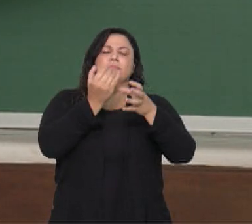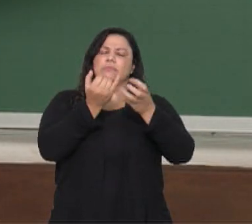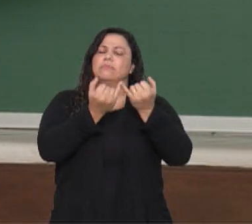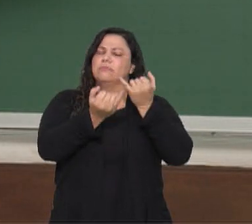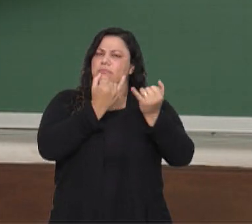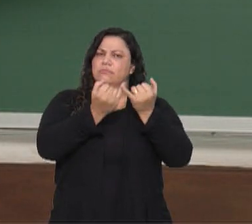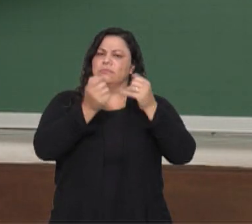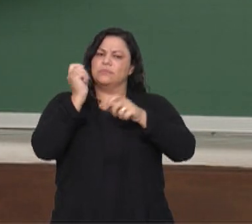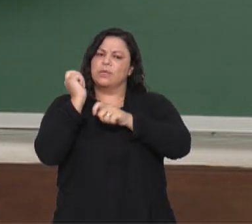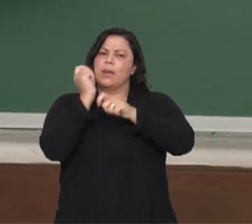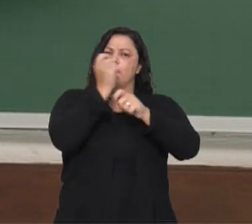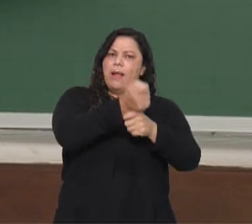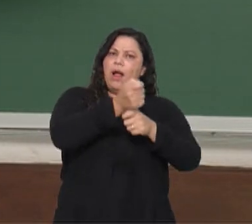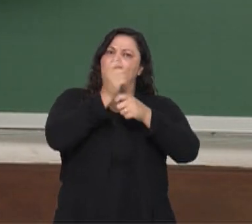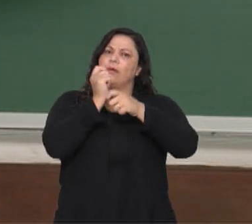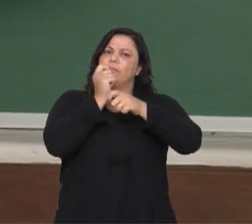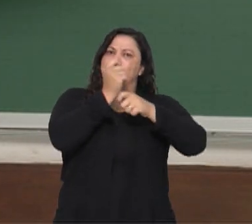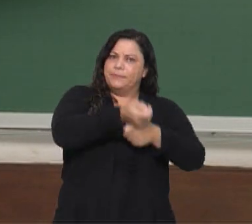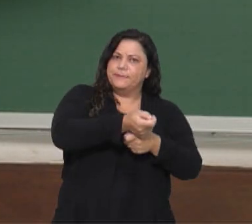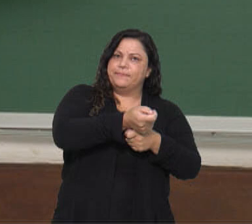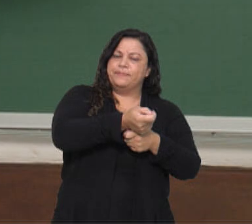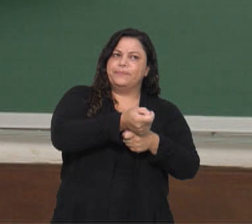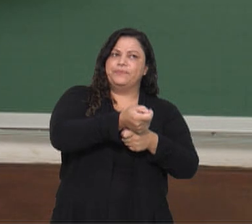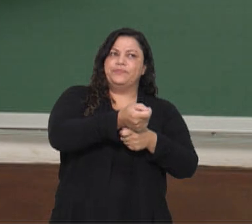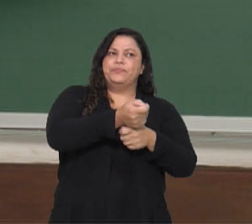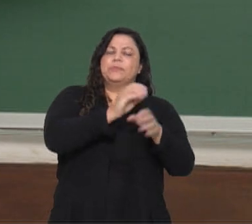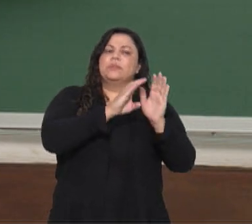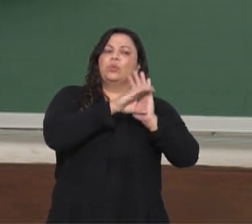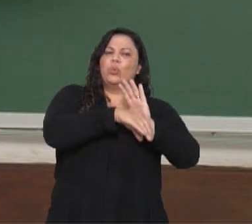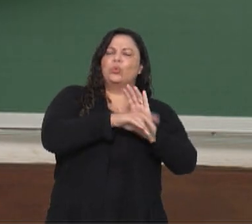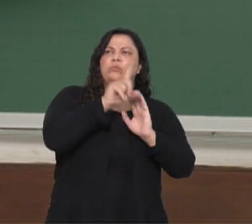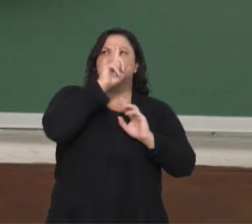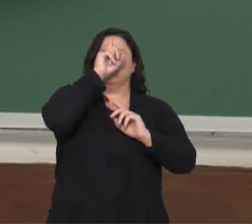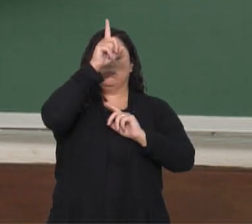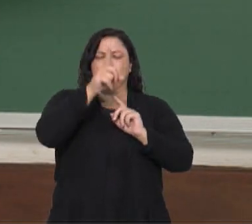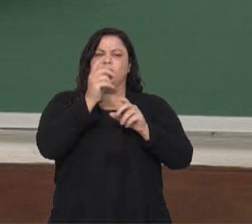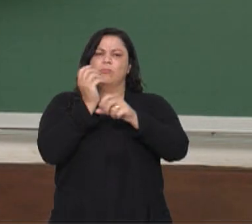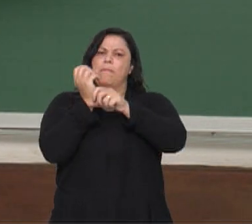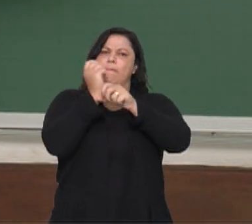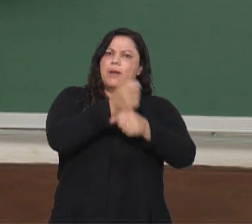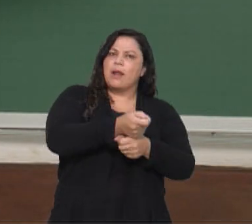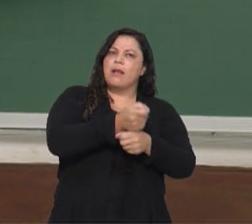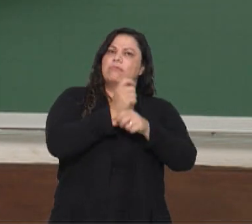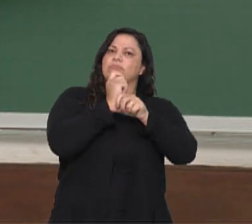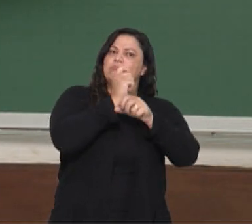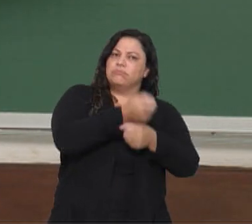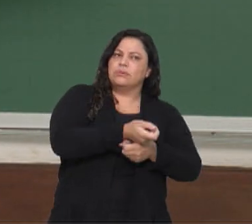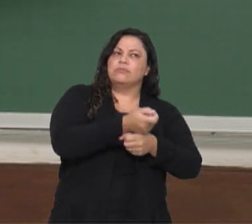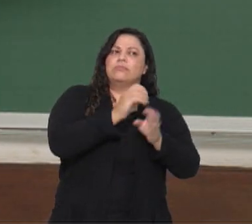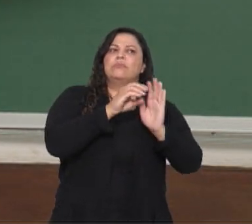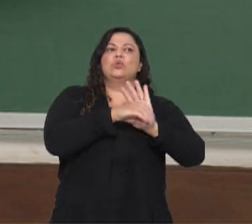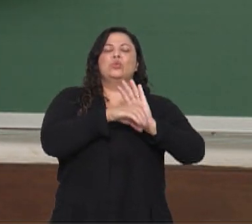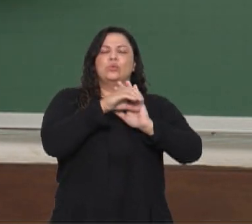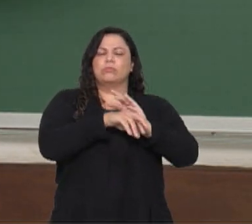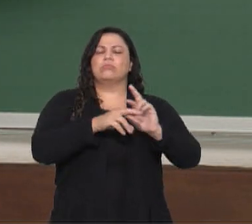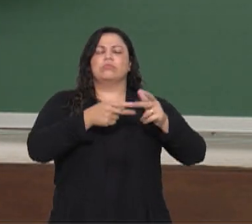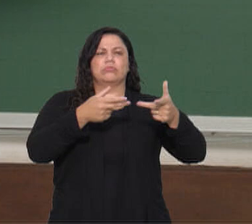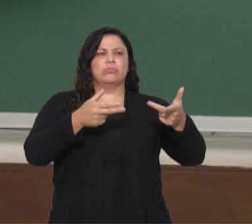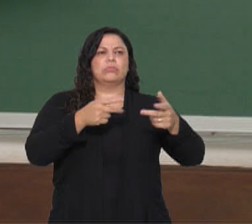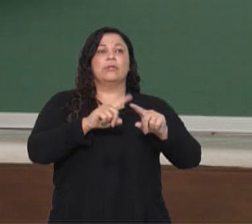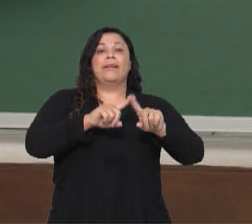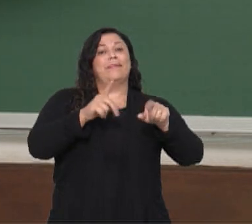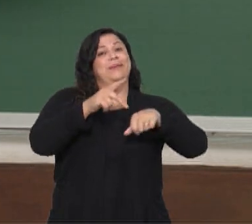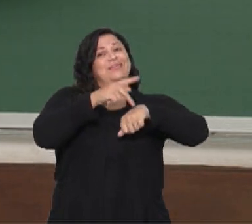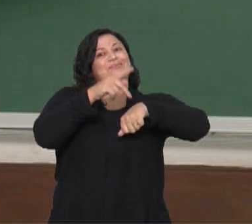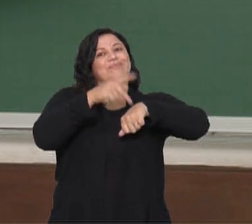isso que a gente brinca dizendo que ela tem um conceito, uma ideia de ser uma picareta naquele período, só que ela é feita de